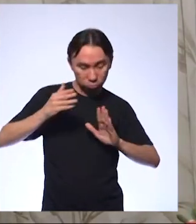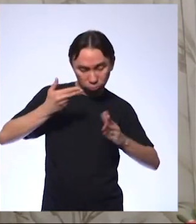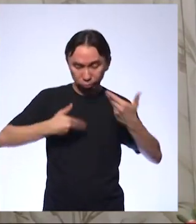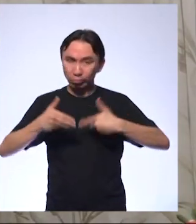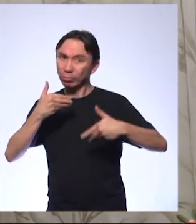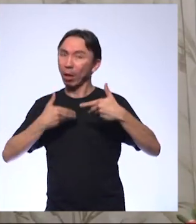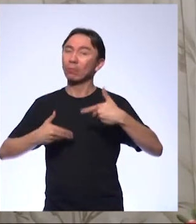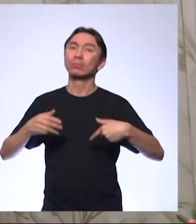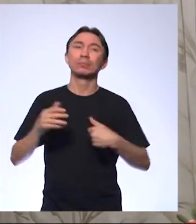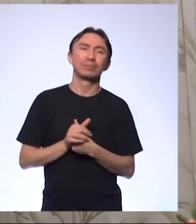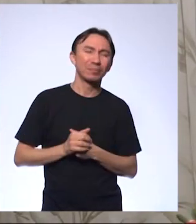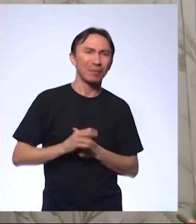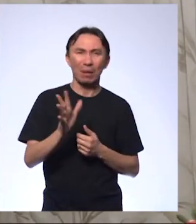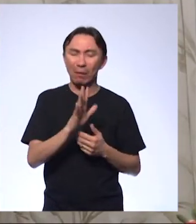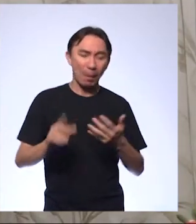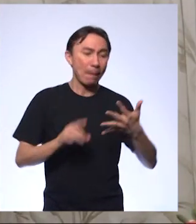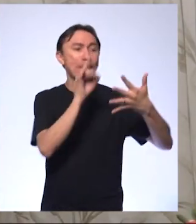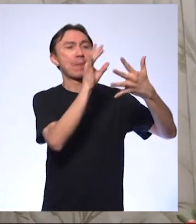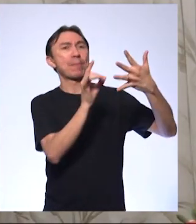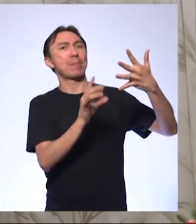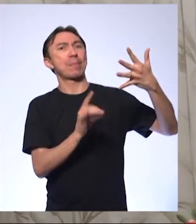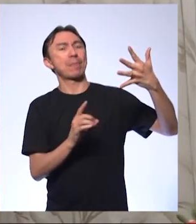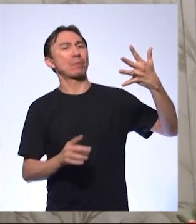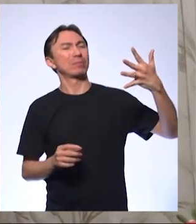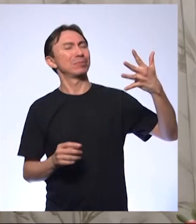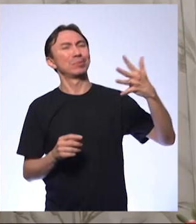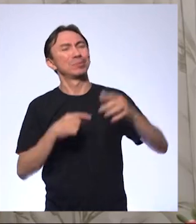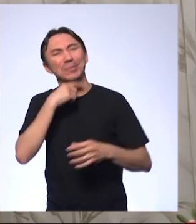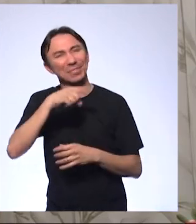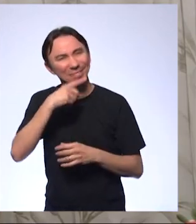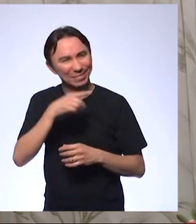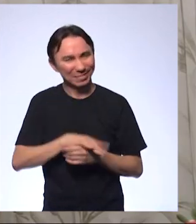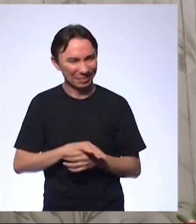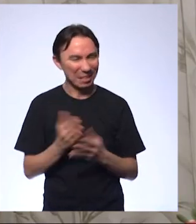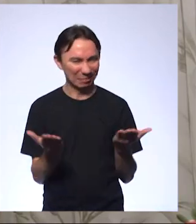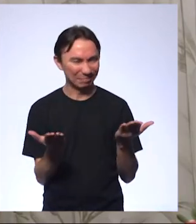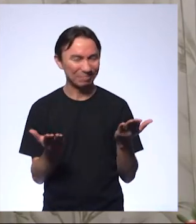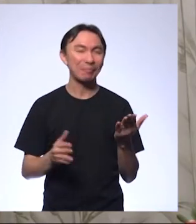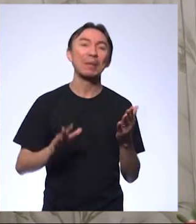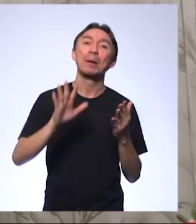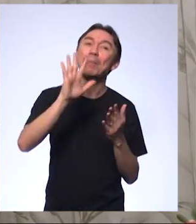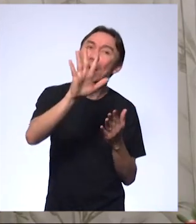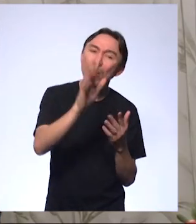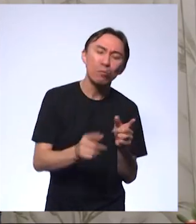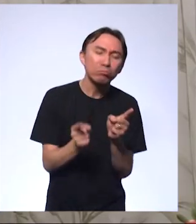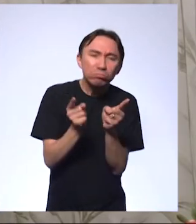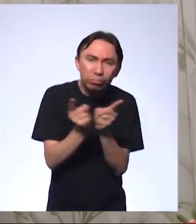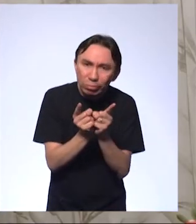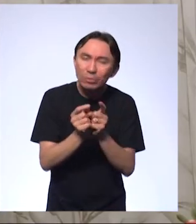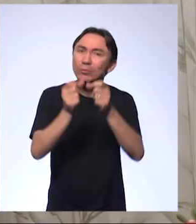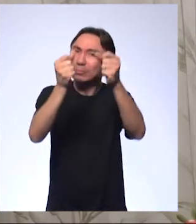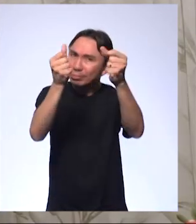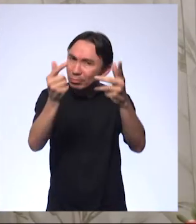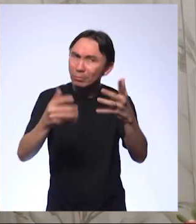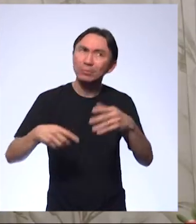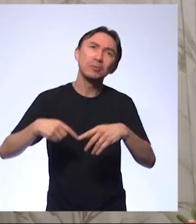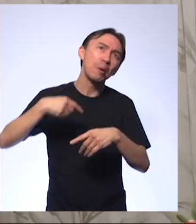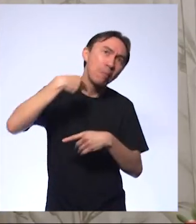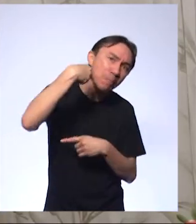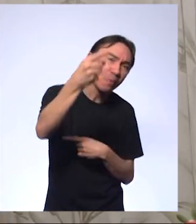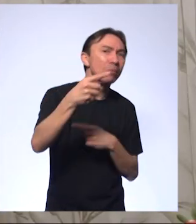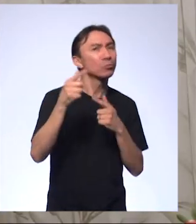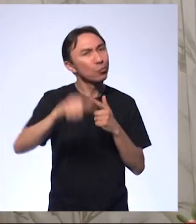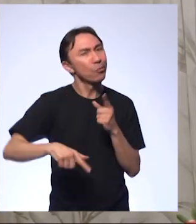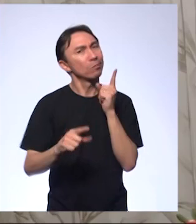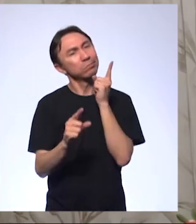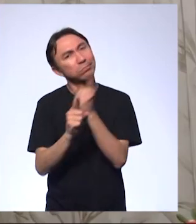conseguir falar sobre todos, senão eu ficava o dia todo aqui fazendo vídeo. Mas a gente fala um pouco hoje e quem sabe numa outra oportunidade a gente fala sobre alguns outros